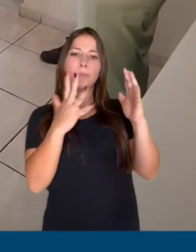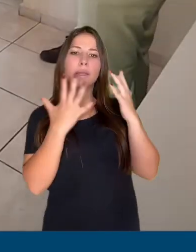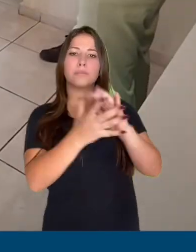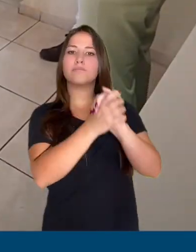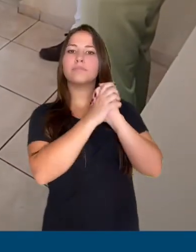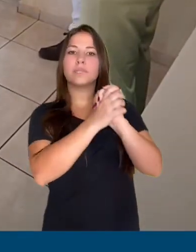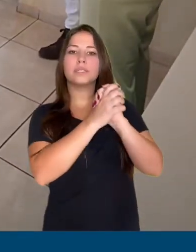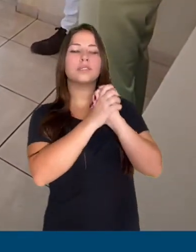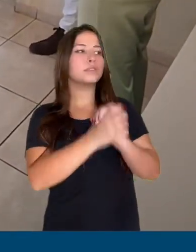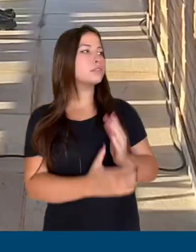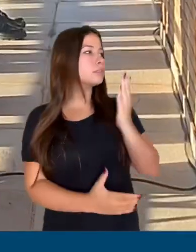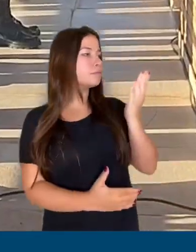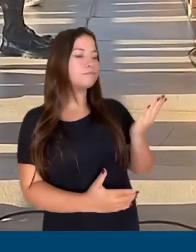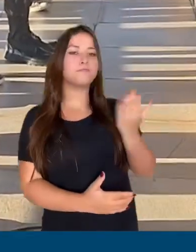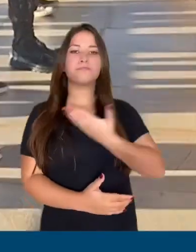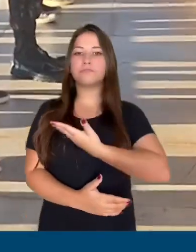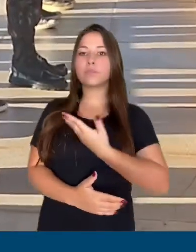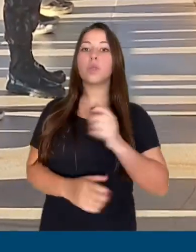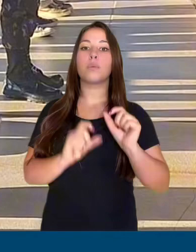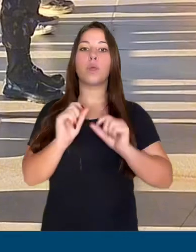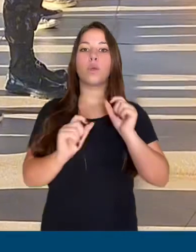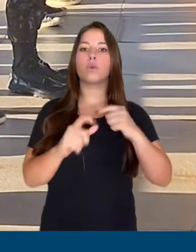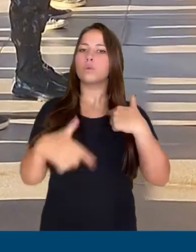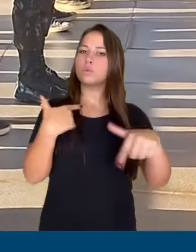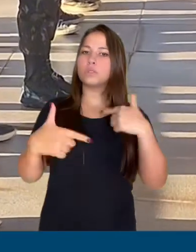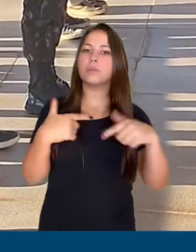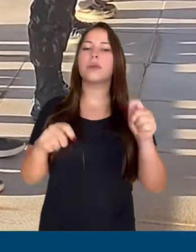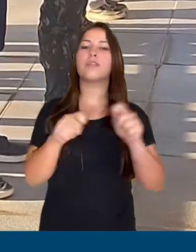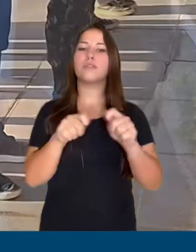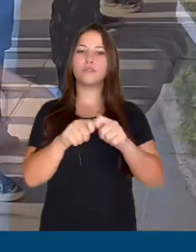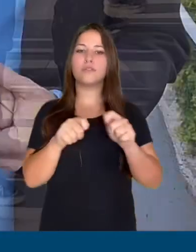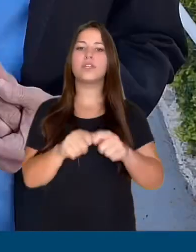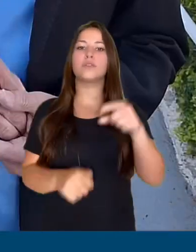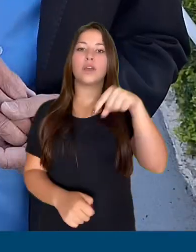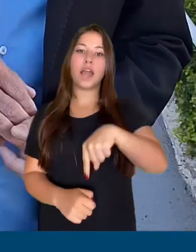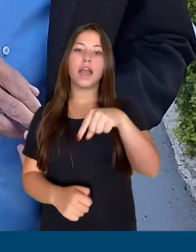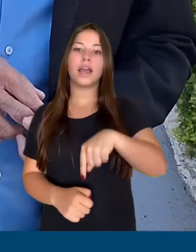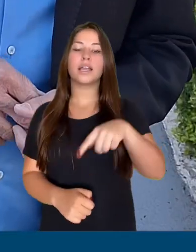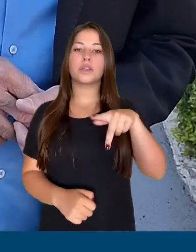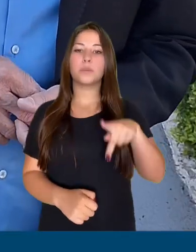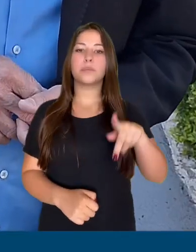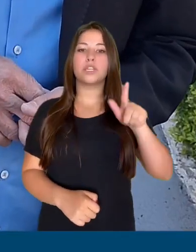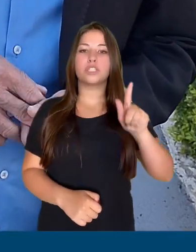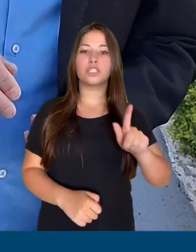o subtenente Orlandi, o sargento Renato, pela condução dos trabalhos nesse momento aqui no